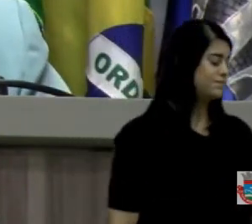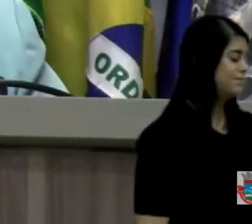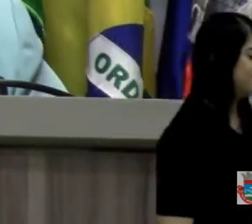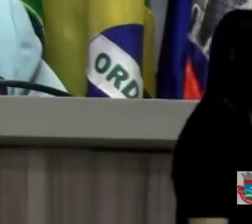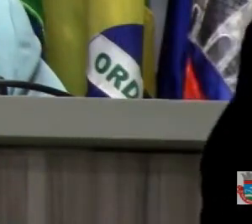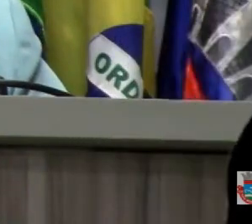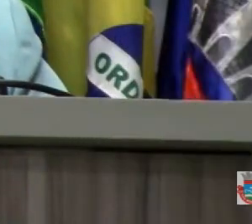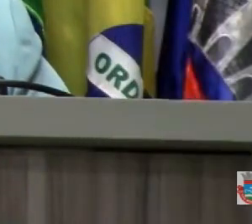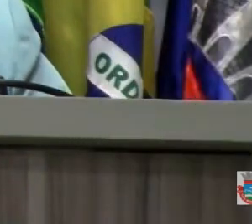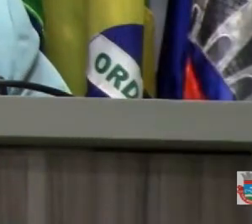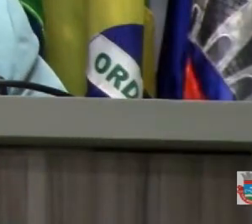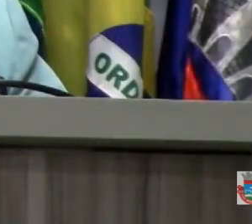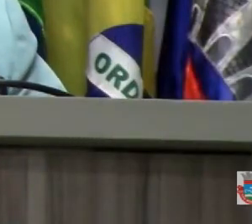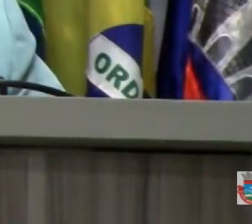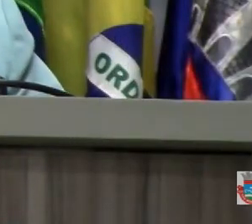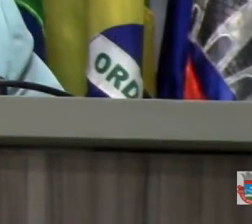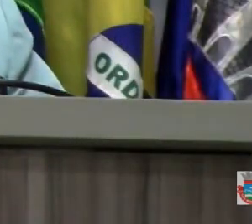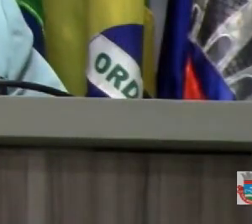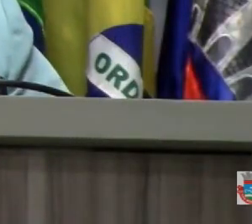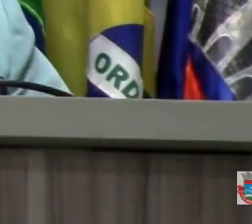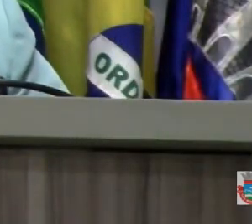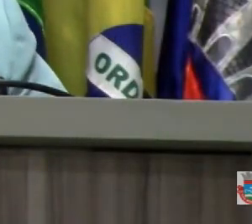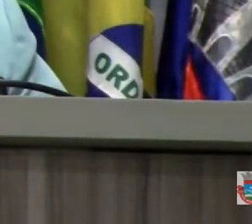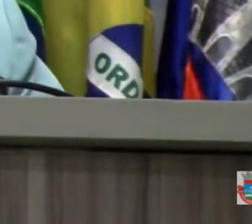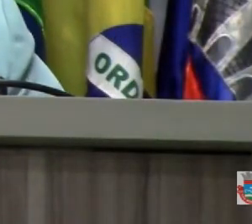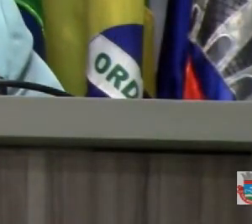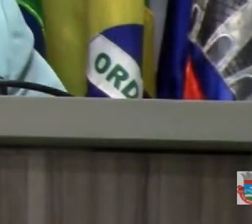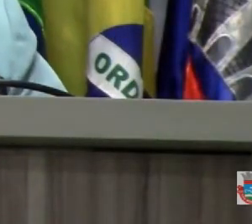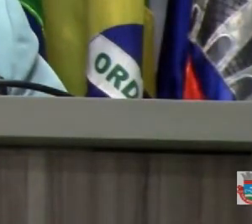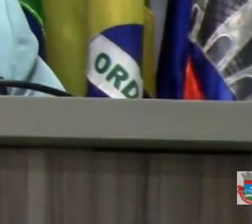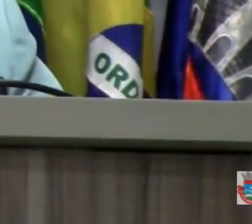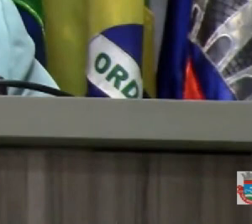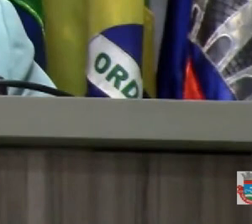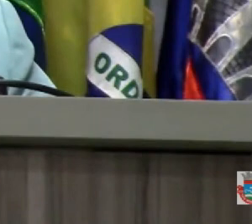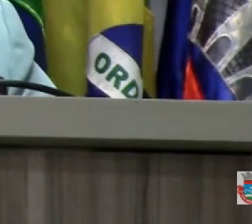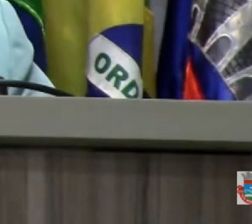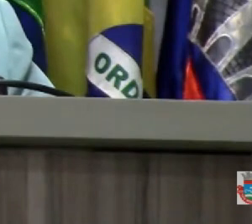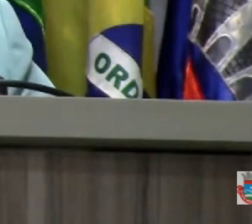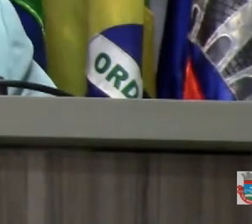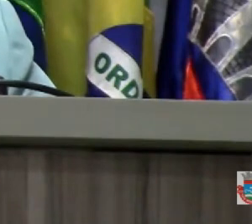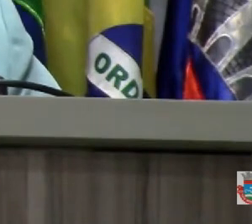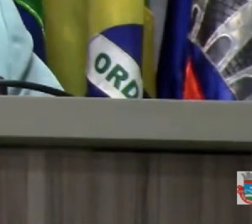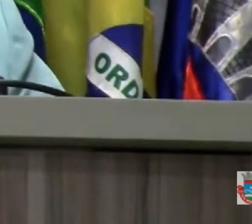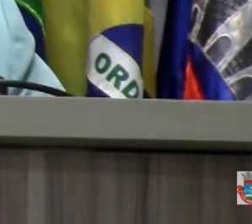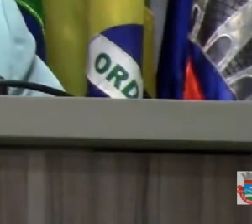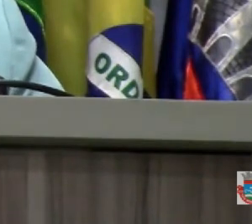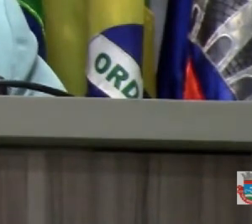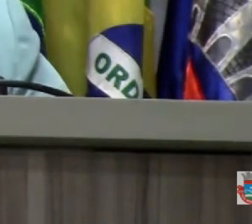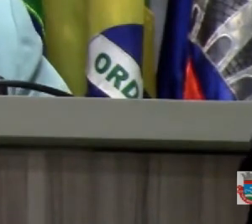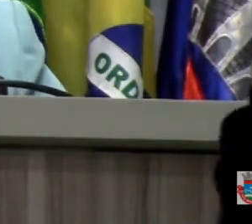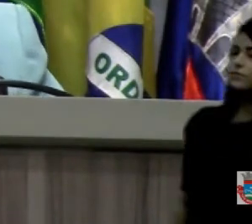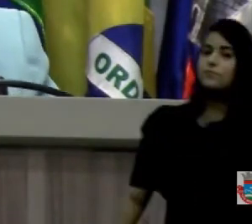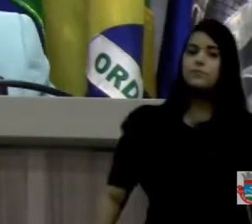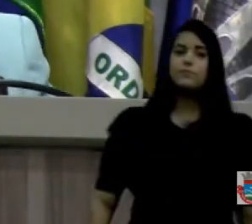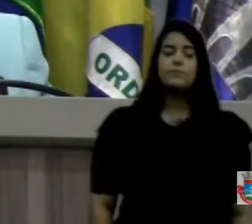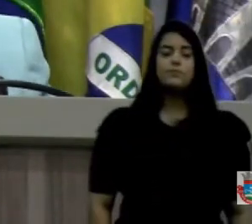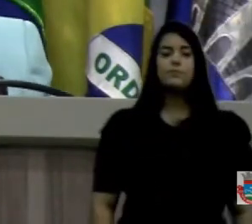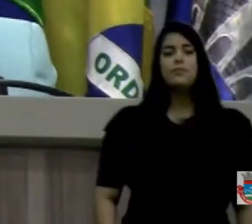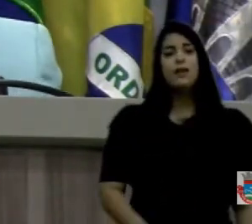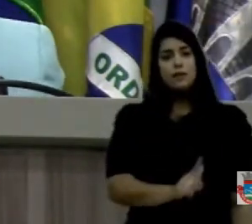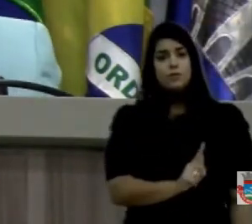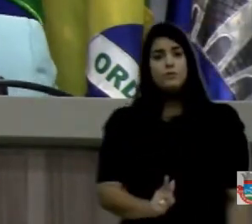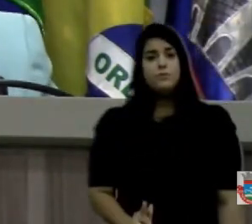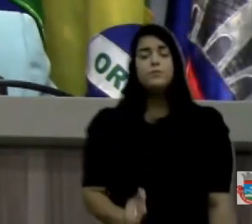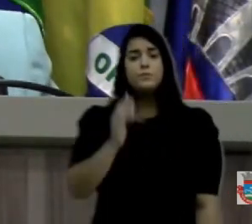dificuldade aumenta os pedidos e infelizmente a gente não sabe nem a quem recorrer mais porque a Governadora